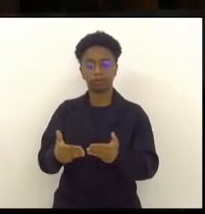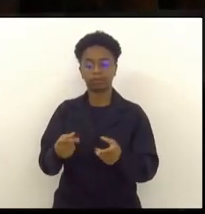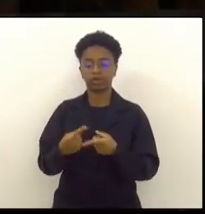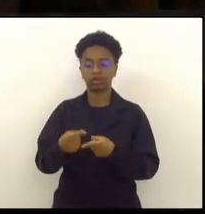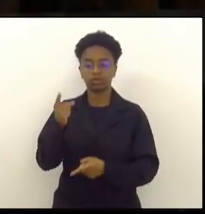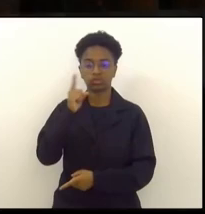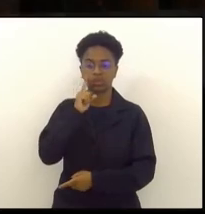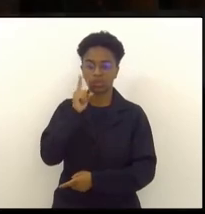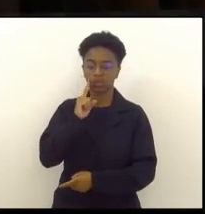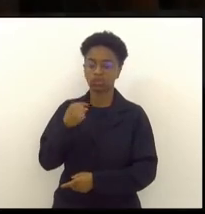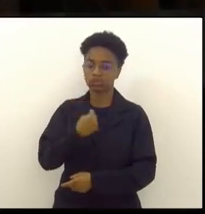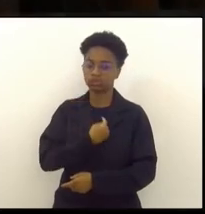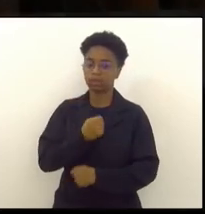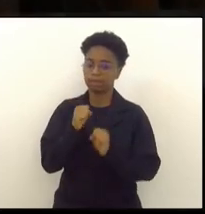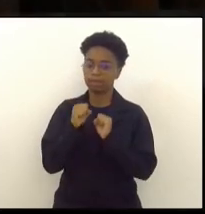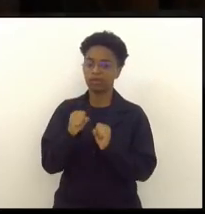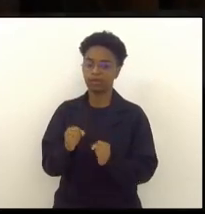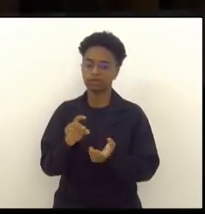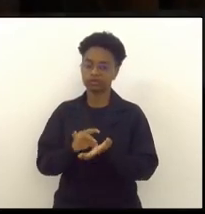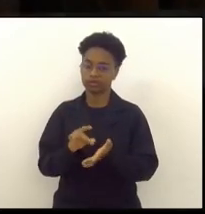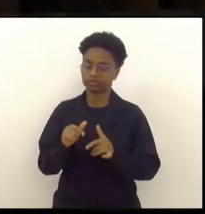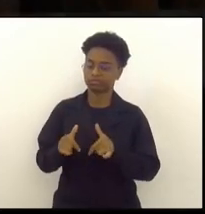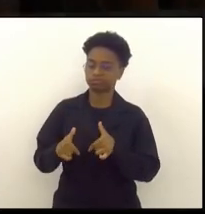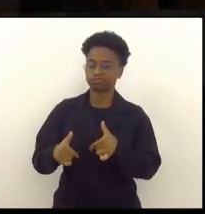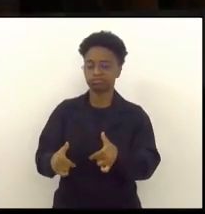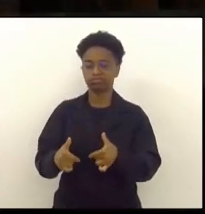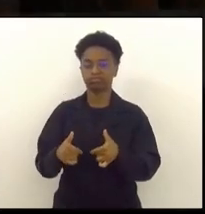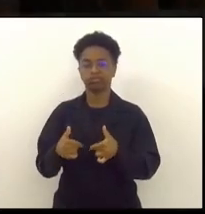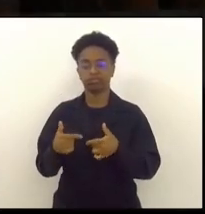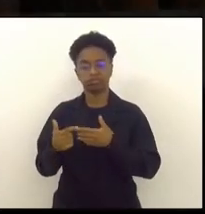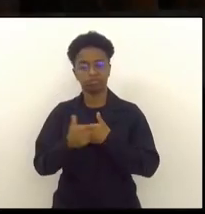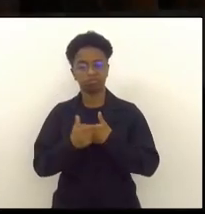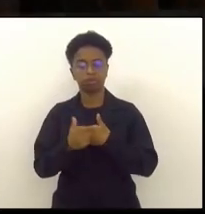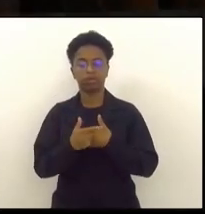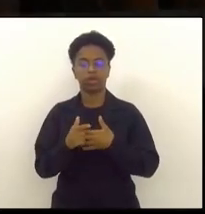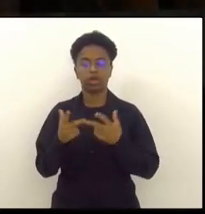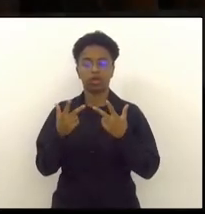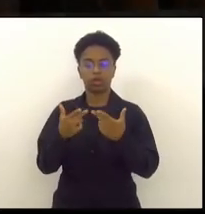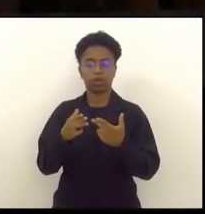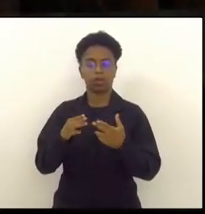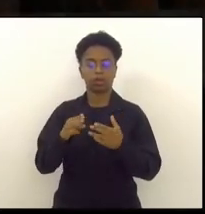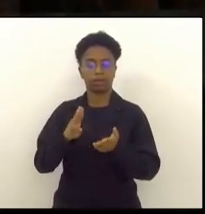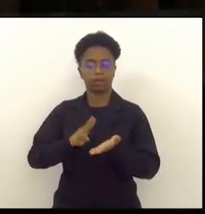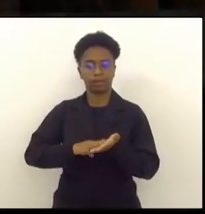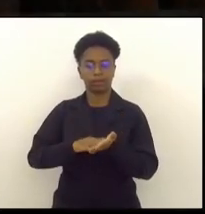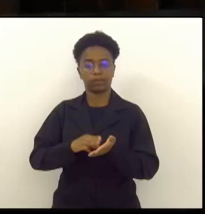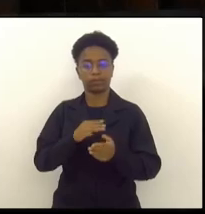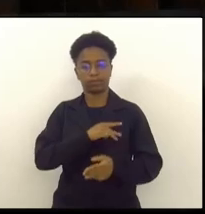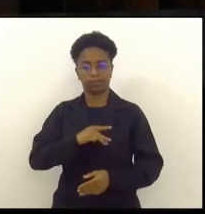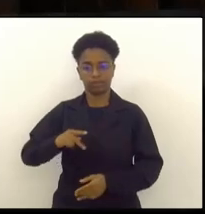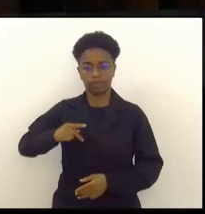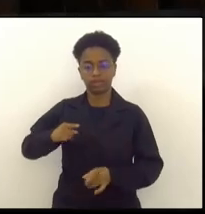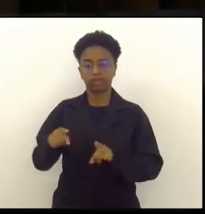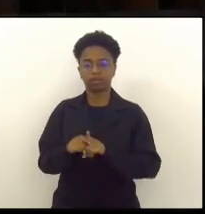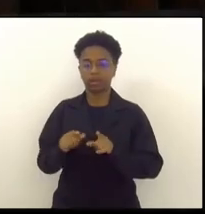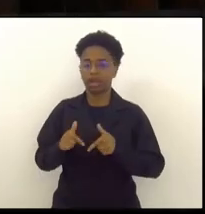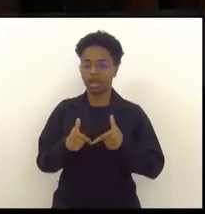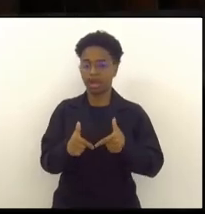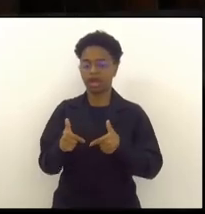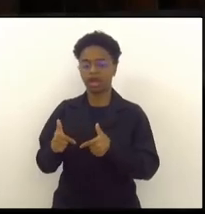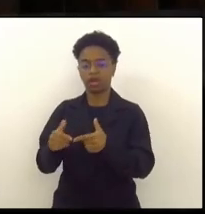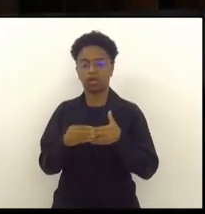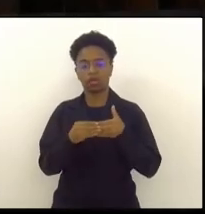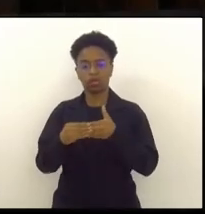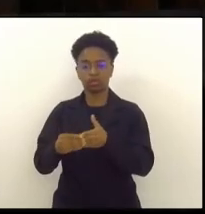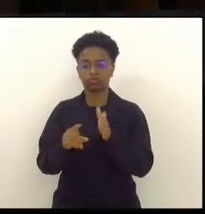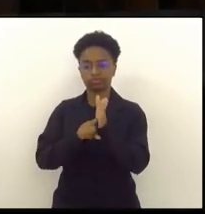nós poderíamos realmente executar a nossa função enquanto membros e membras do Ministério Público, atuando nos nossos inquéritos, conduzindo as